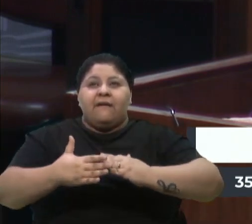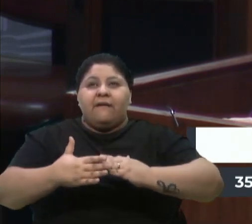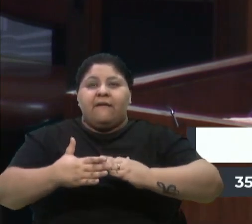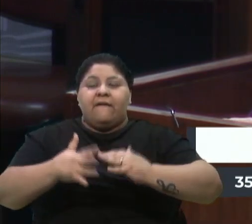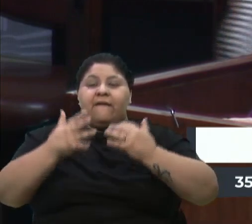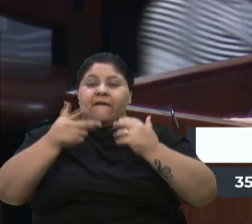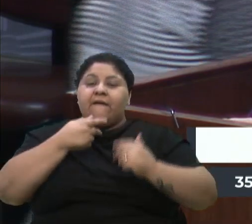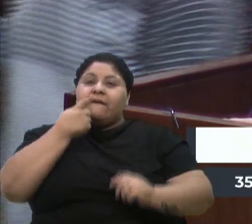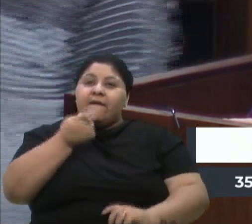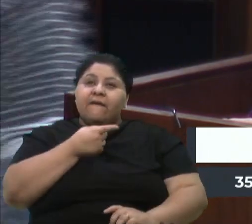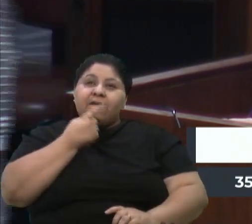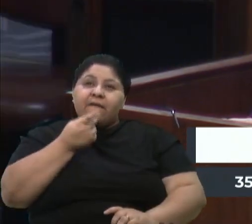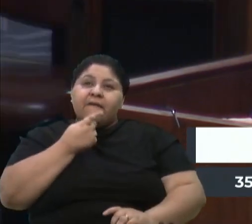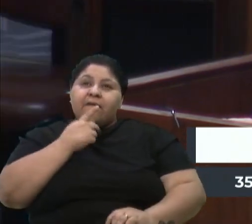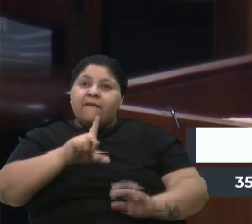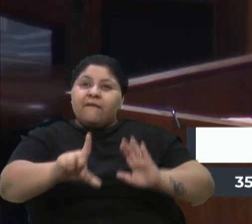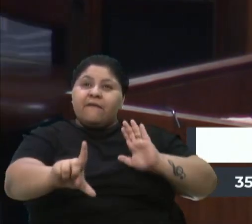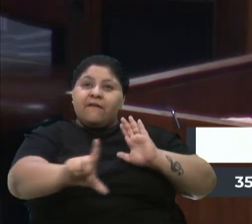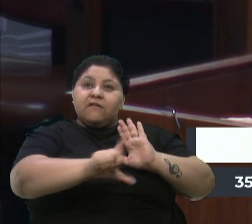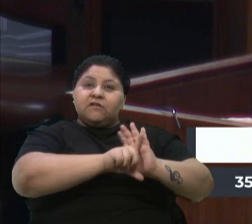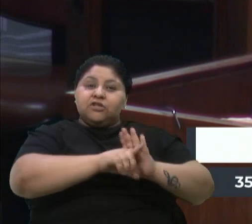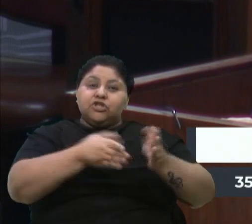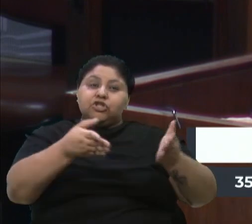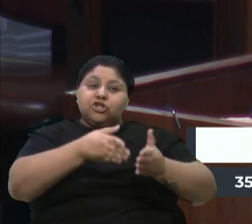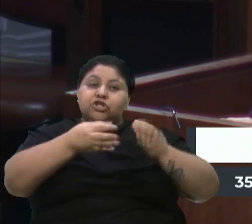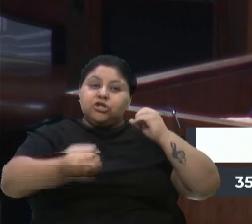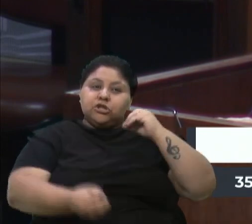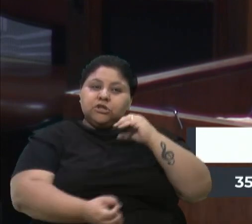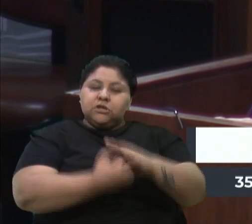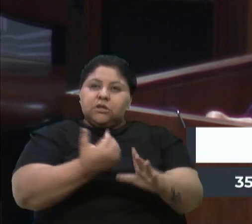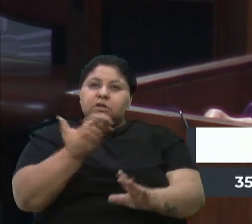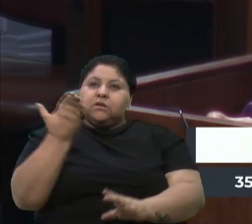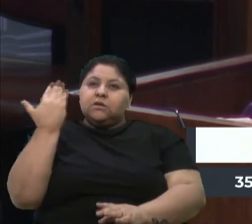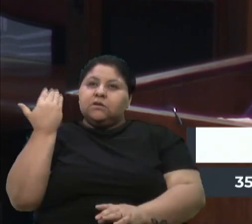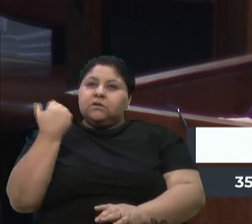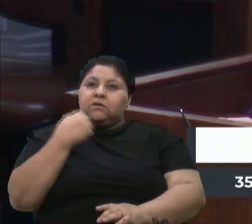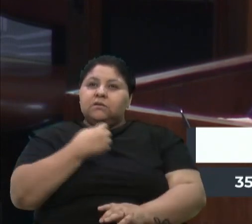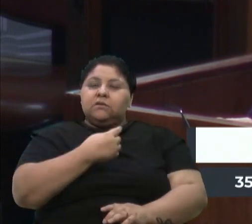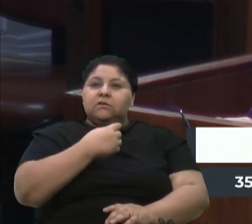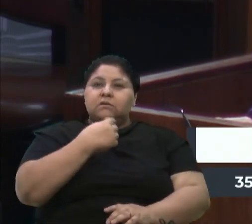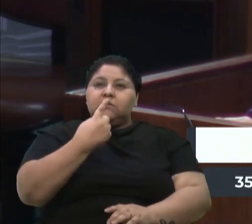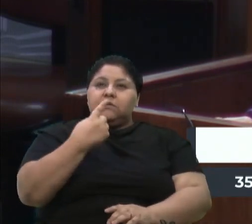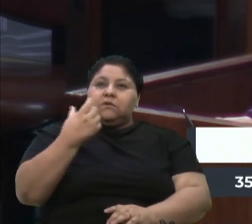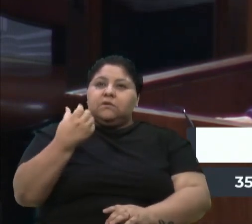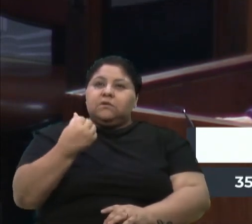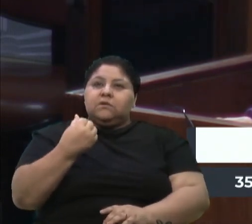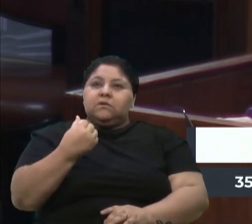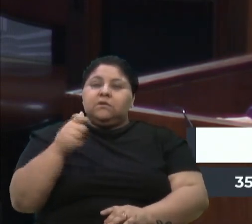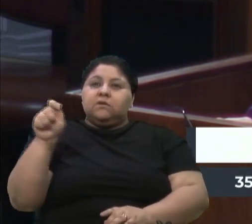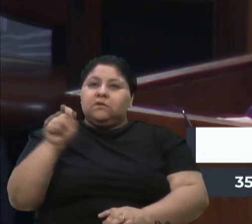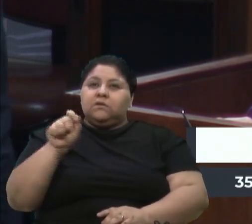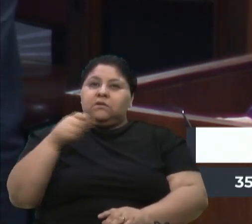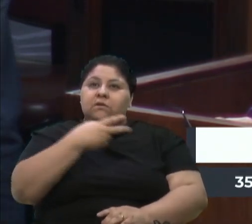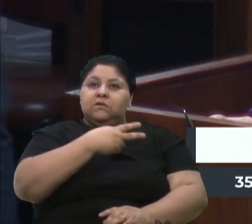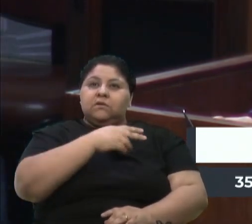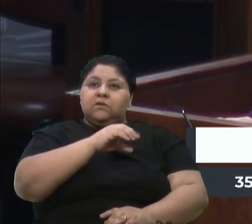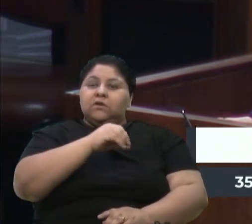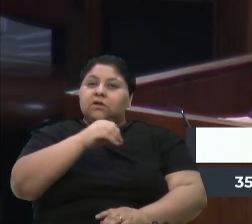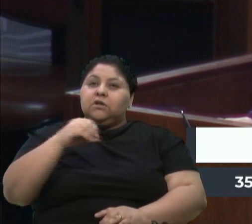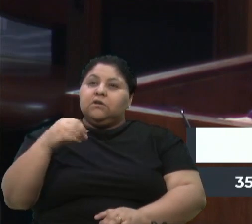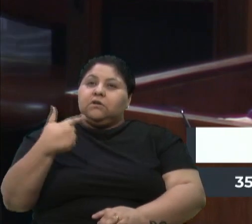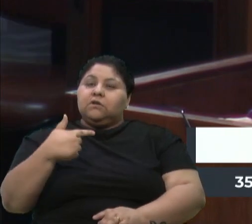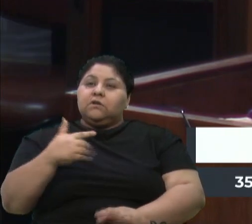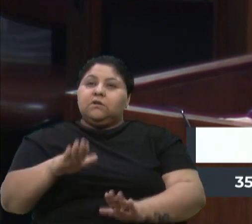anunciou que a lei já existente, desde o dia 16 de agosto de 2007, então, prefeito Sartori,